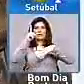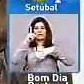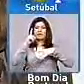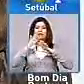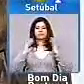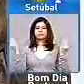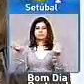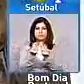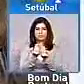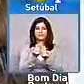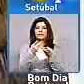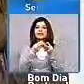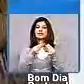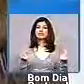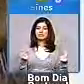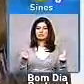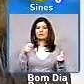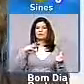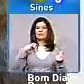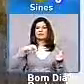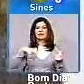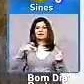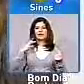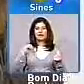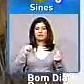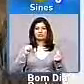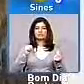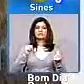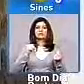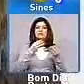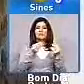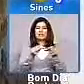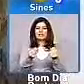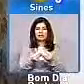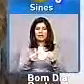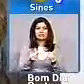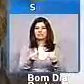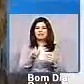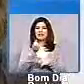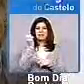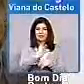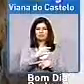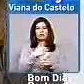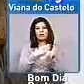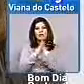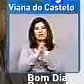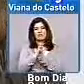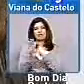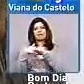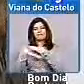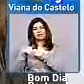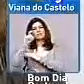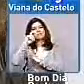poder utilizar resíduos de minas, das minas da Panasqueira, que continuam em atividade, e que produzem toneladas